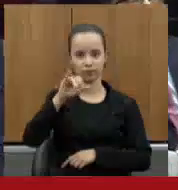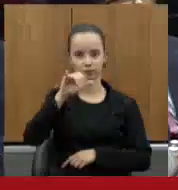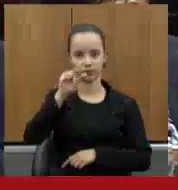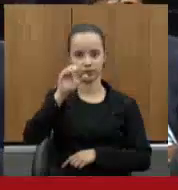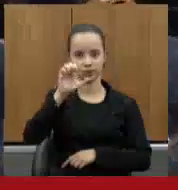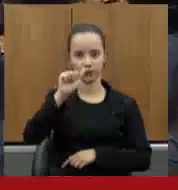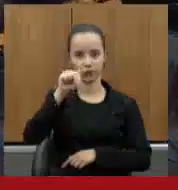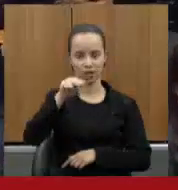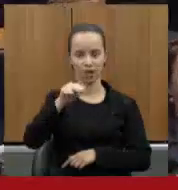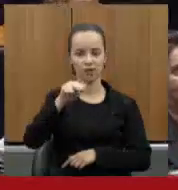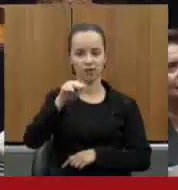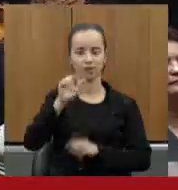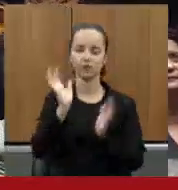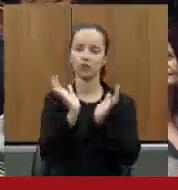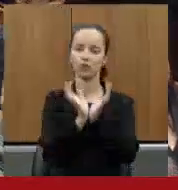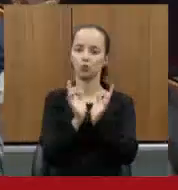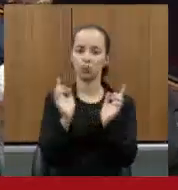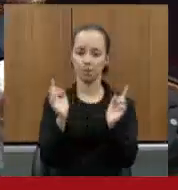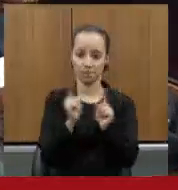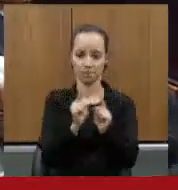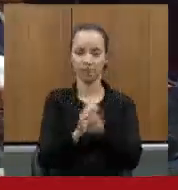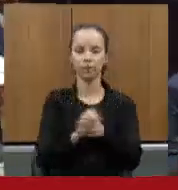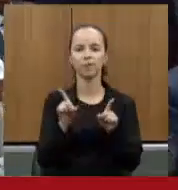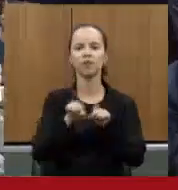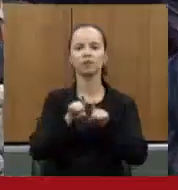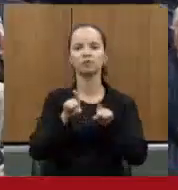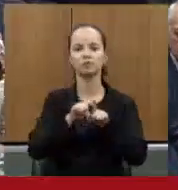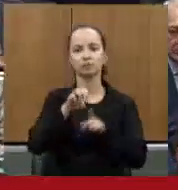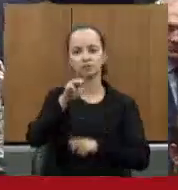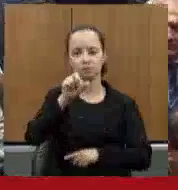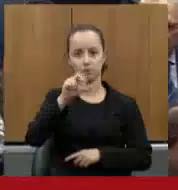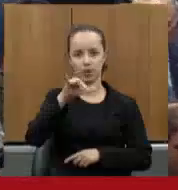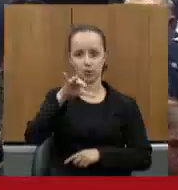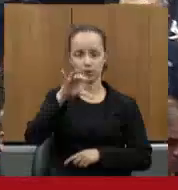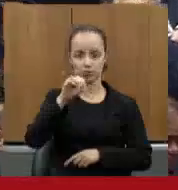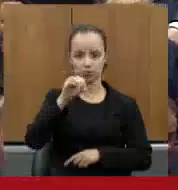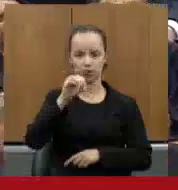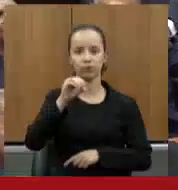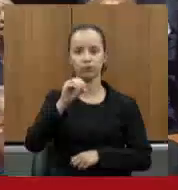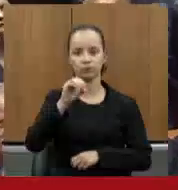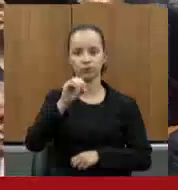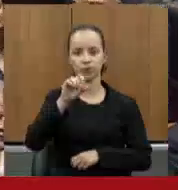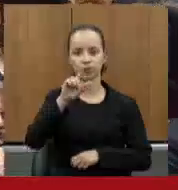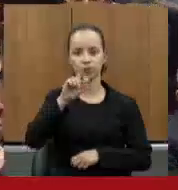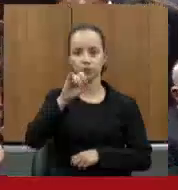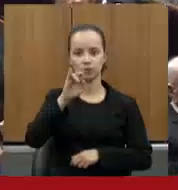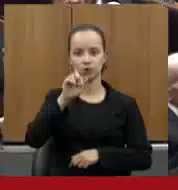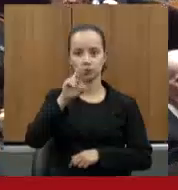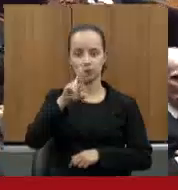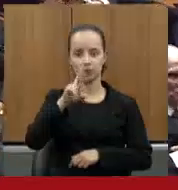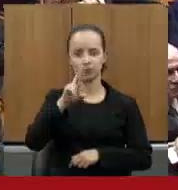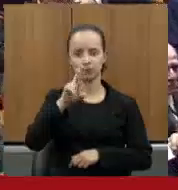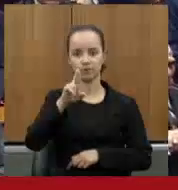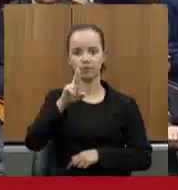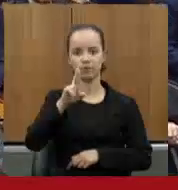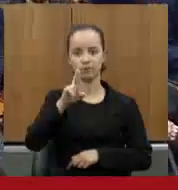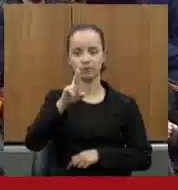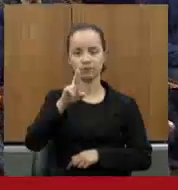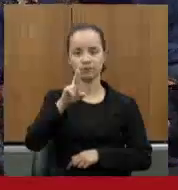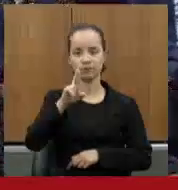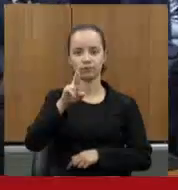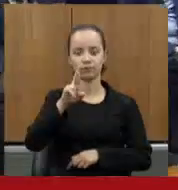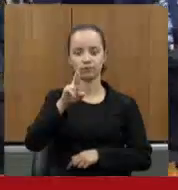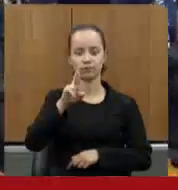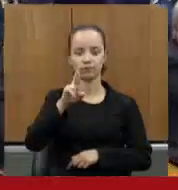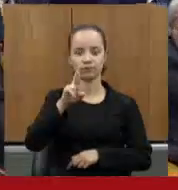Jean Freire, líder da minoria, deputado doutor Maurício, deputado Gil Pereira, deputado Grego da